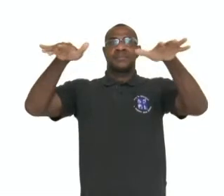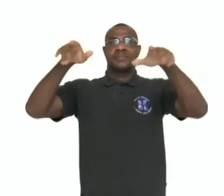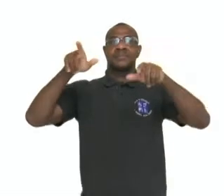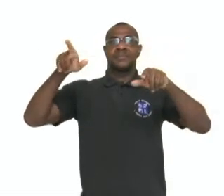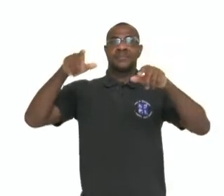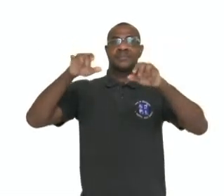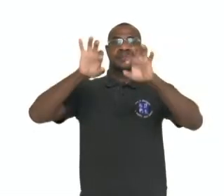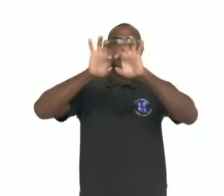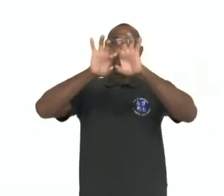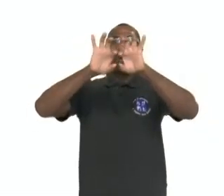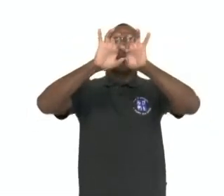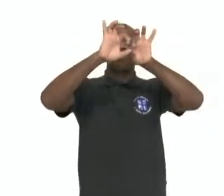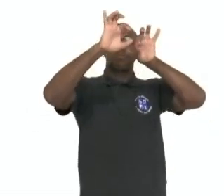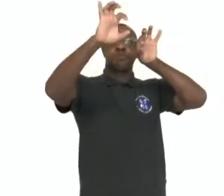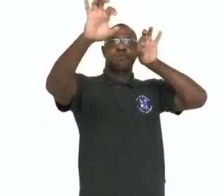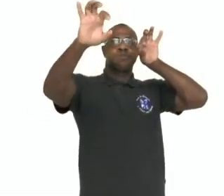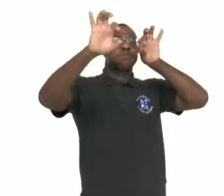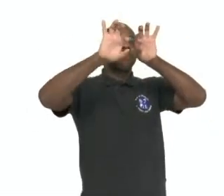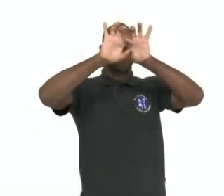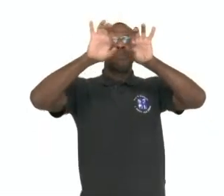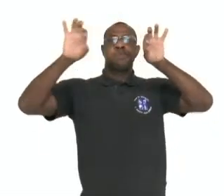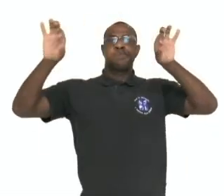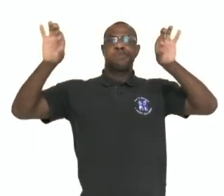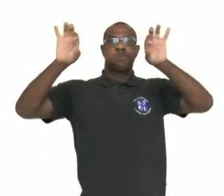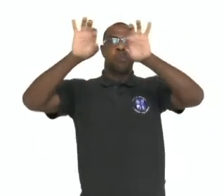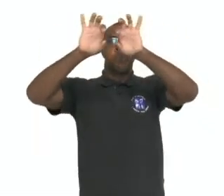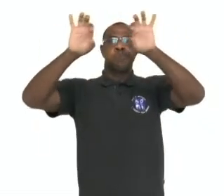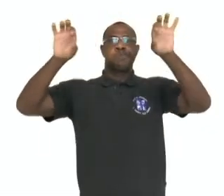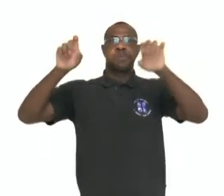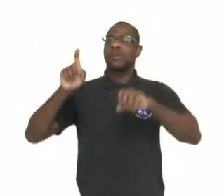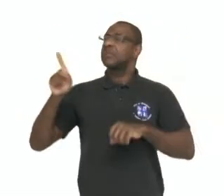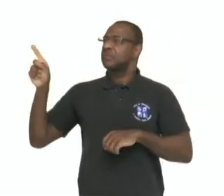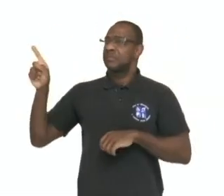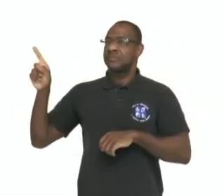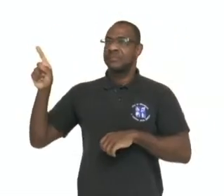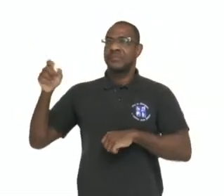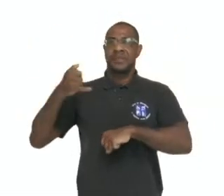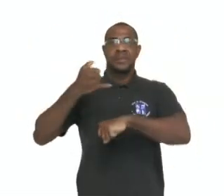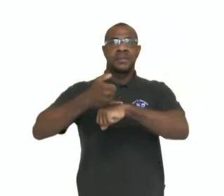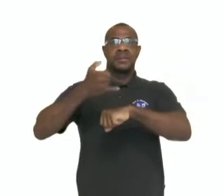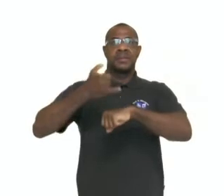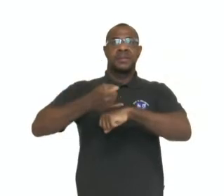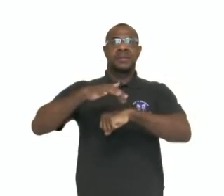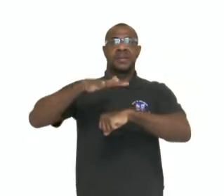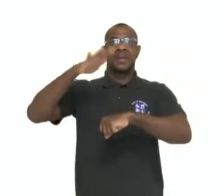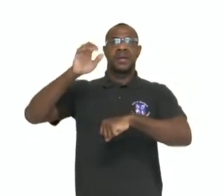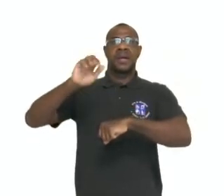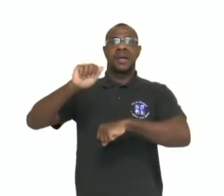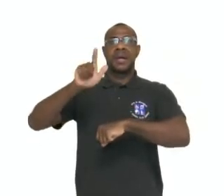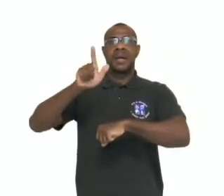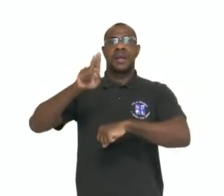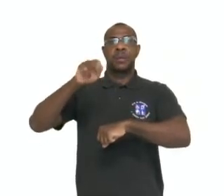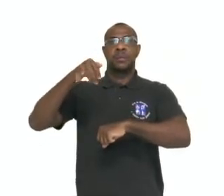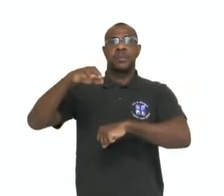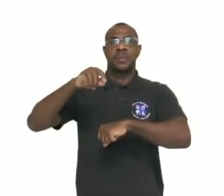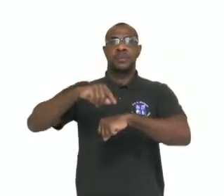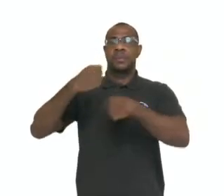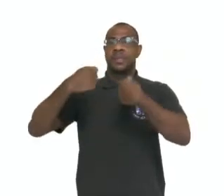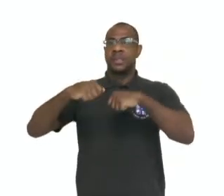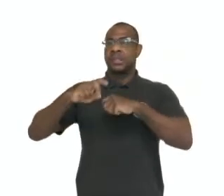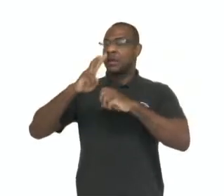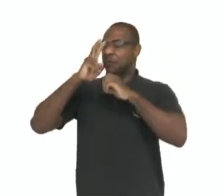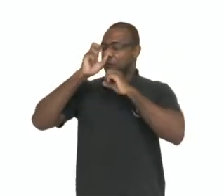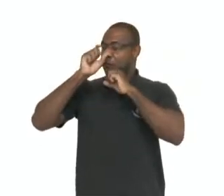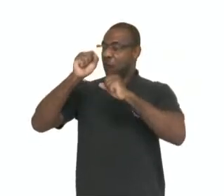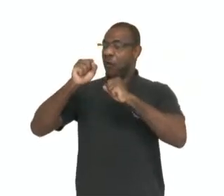são feitos de alumínio ou de misturas de alumínio e também de aço. Esses cabos precisam ser resistentes,